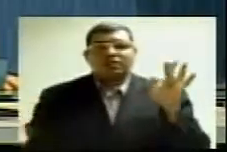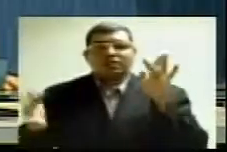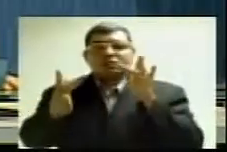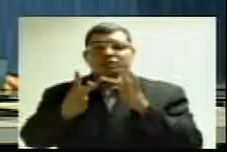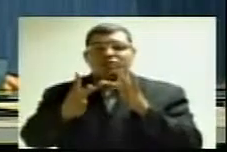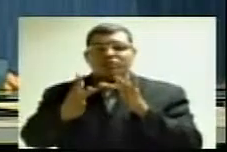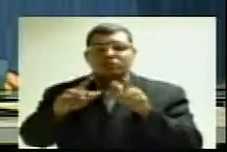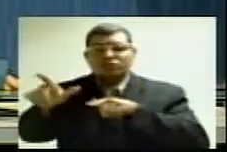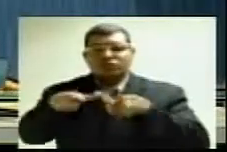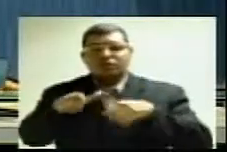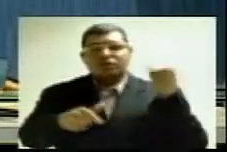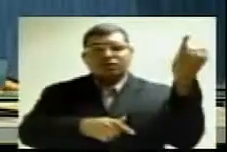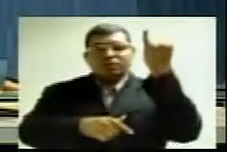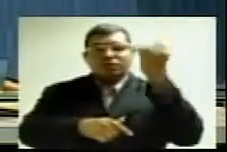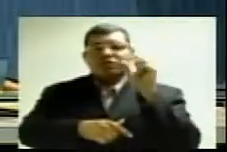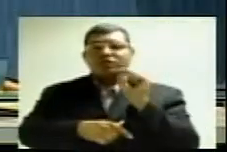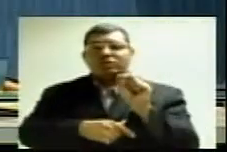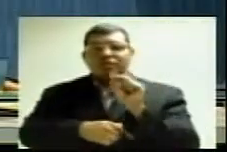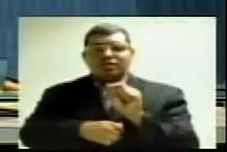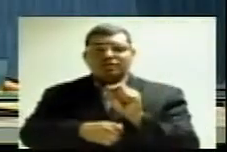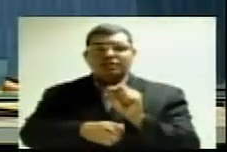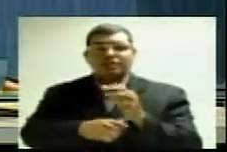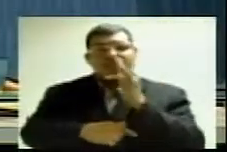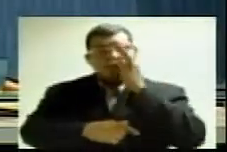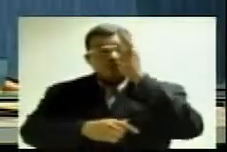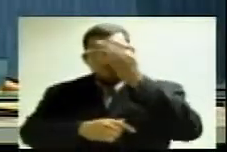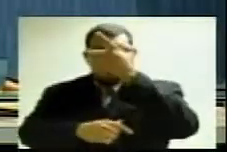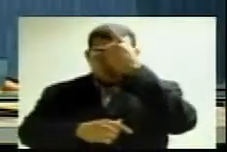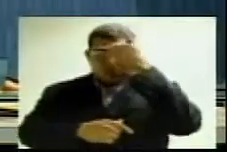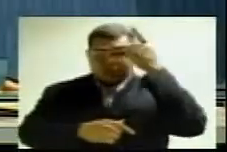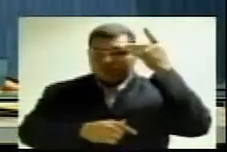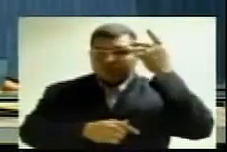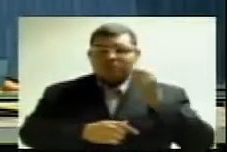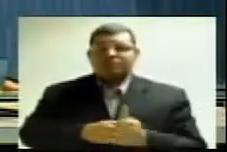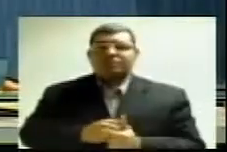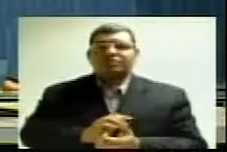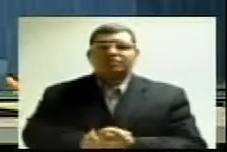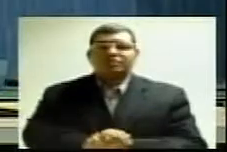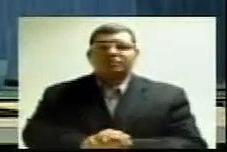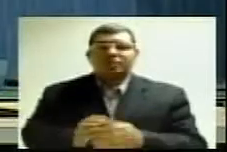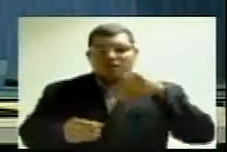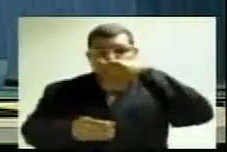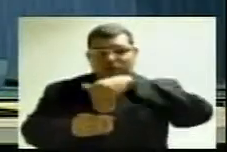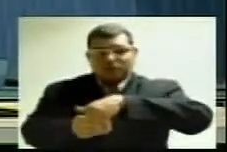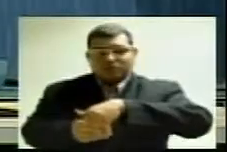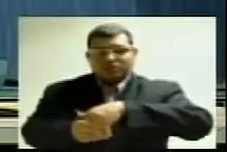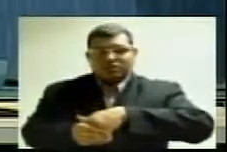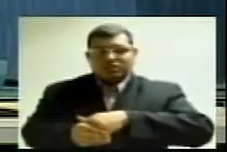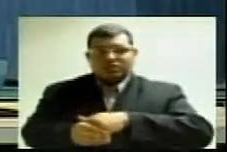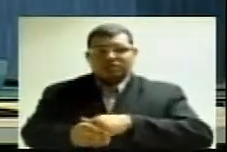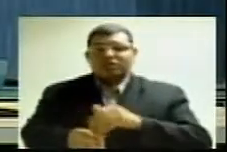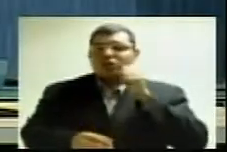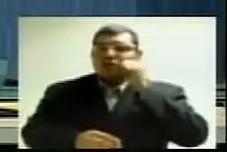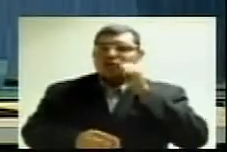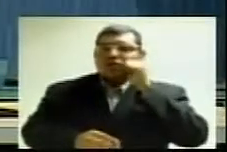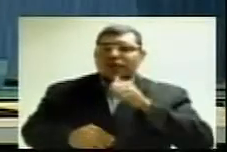apontou uma lição importante para o futuro do povo brasileiro. A votação da ex-senadora